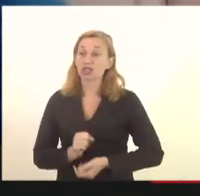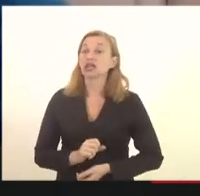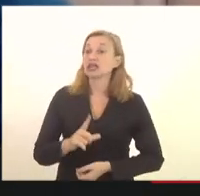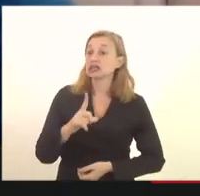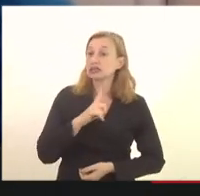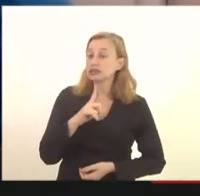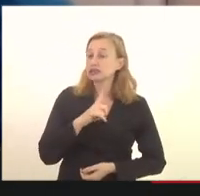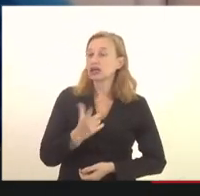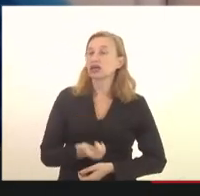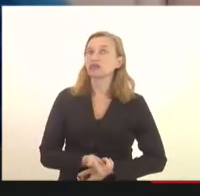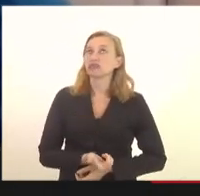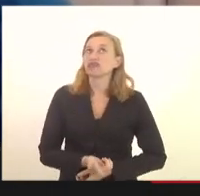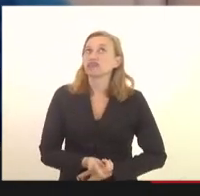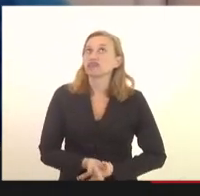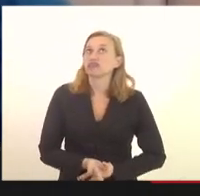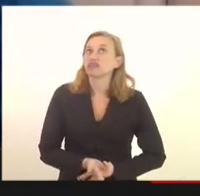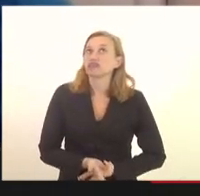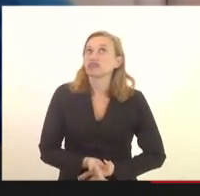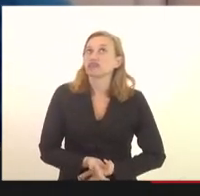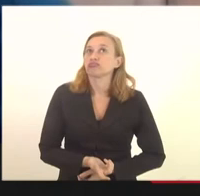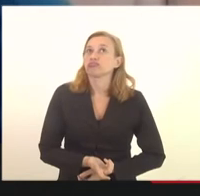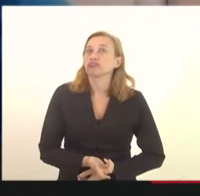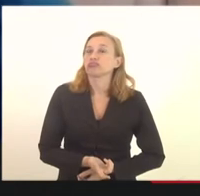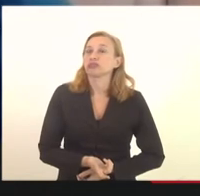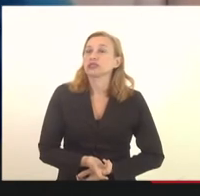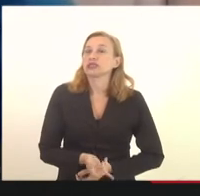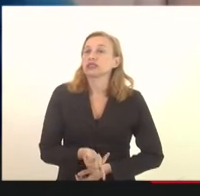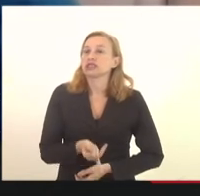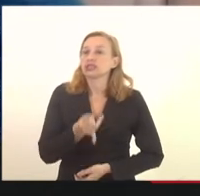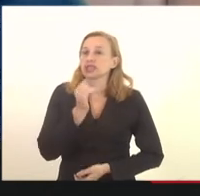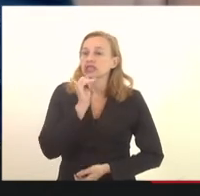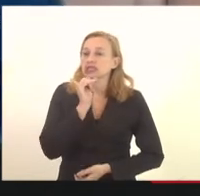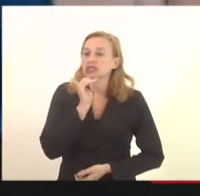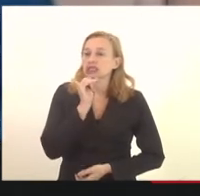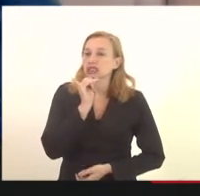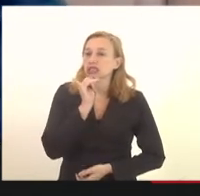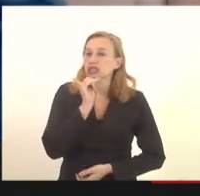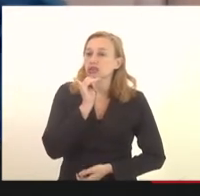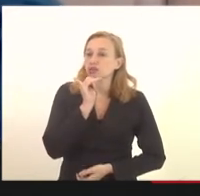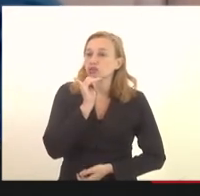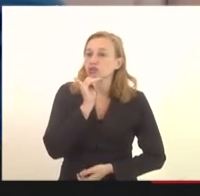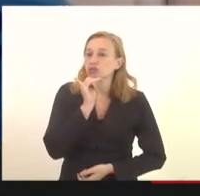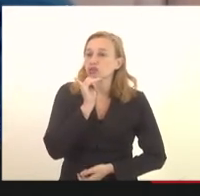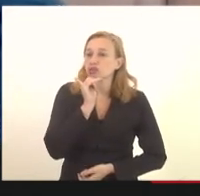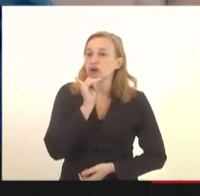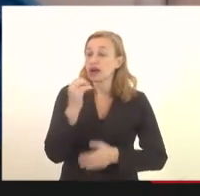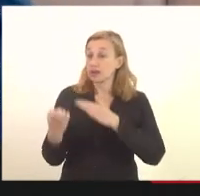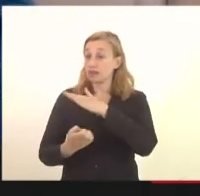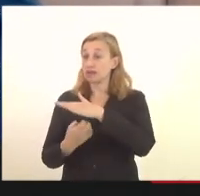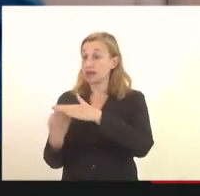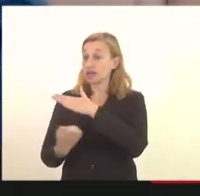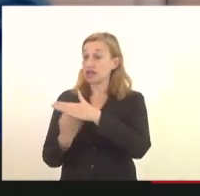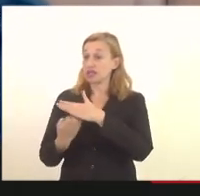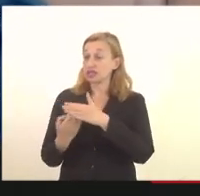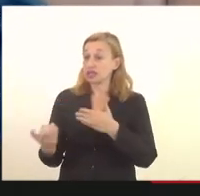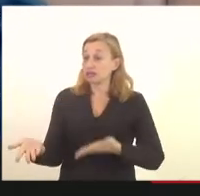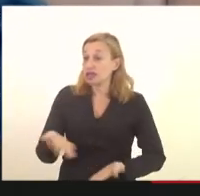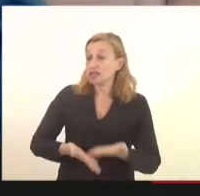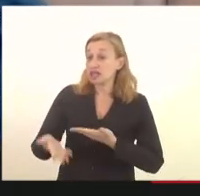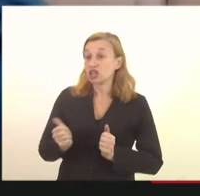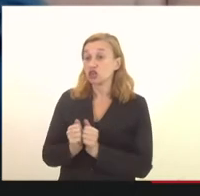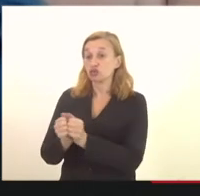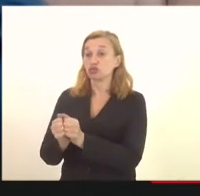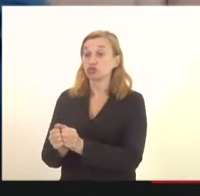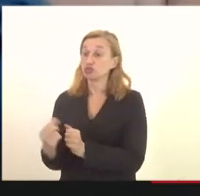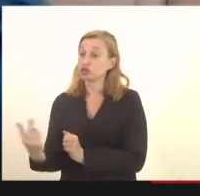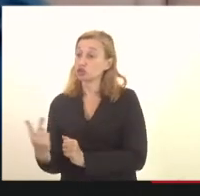uma estimativa de, em relação, por exemplo, aos fornecedores delas, quer dizer, qual é o percentual gasto no Estado do Rio de